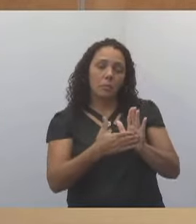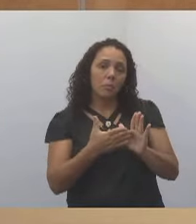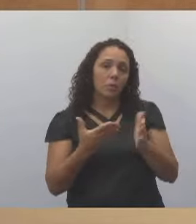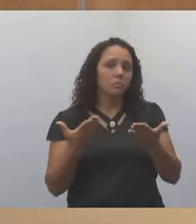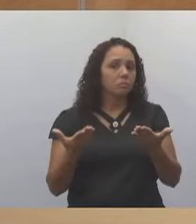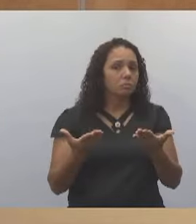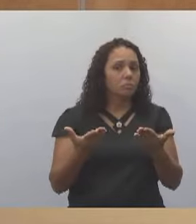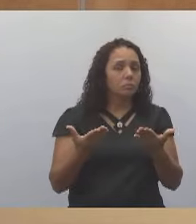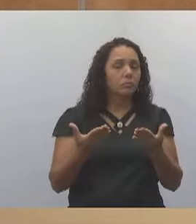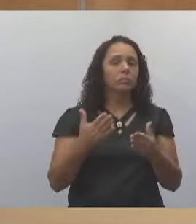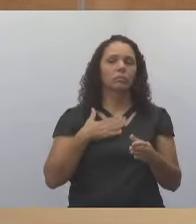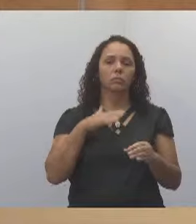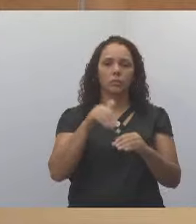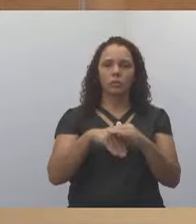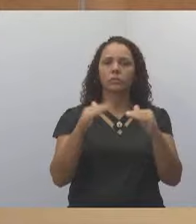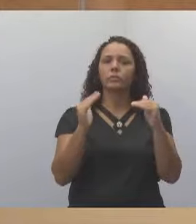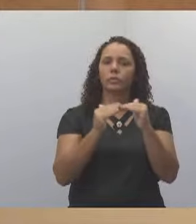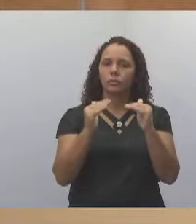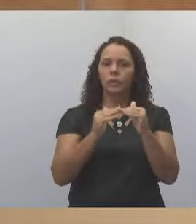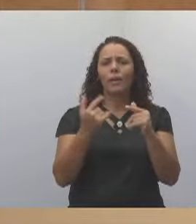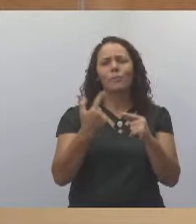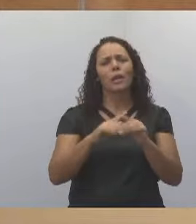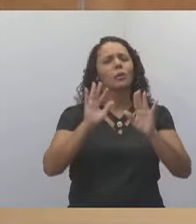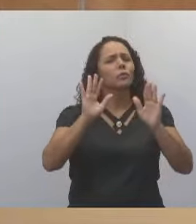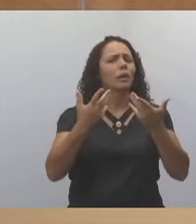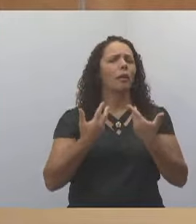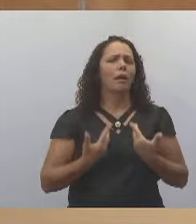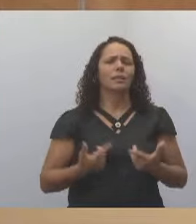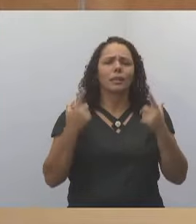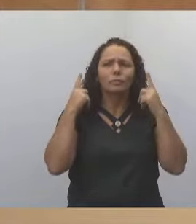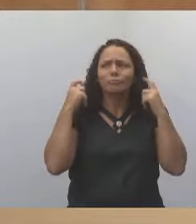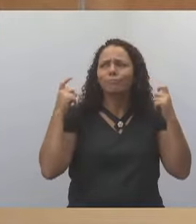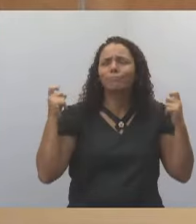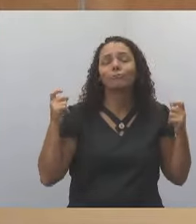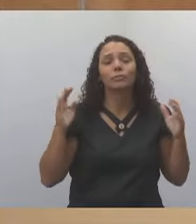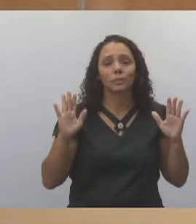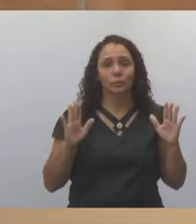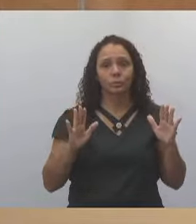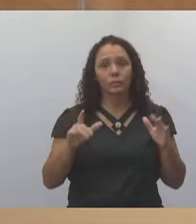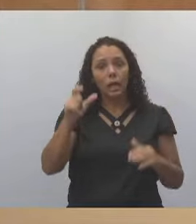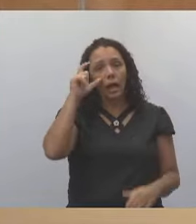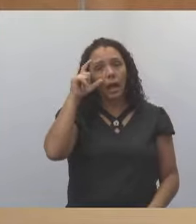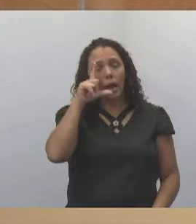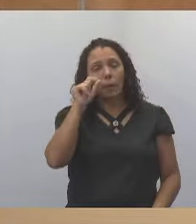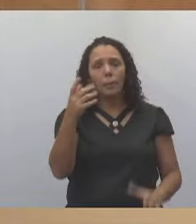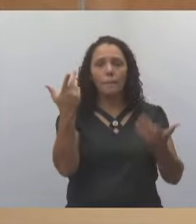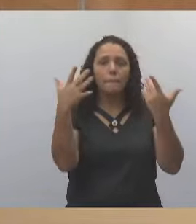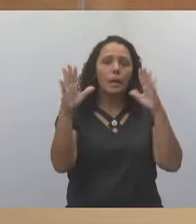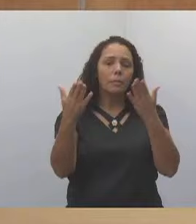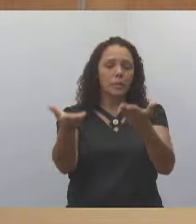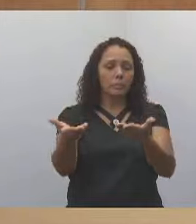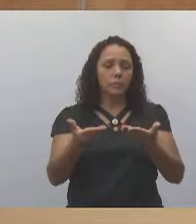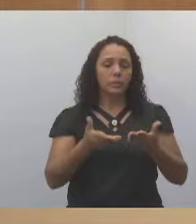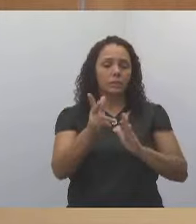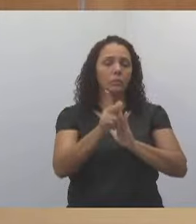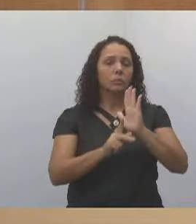meu voto será favorável porque a gente não aguenta mais o barulho. Parabéns, Abner, por colocar esse projeto aqui na casa e que a gente possa